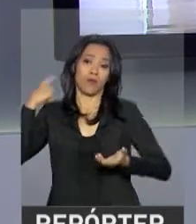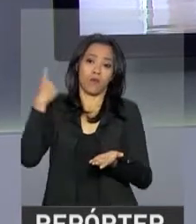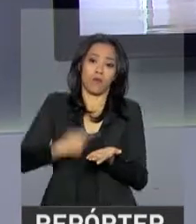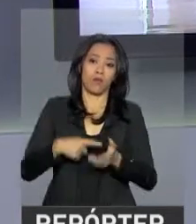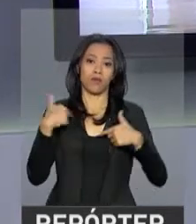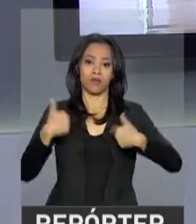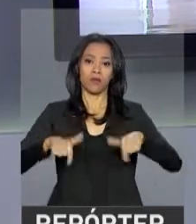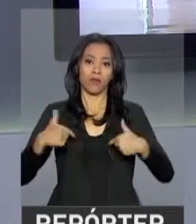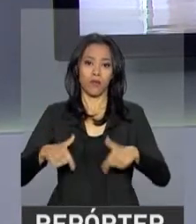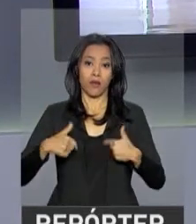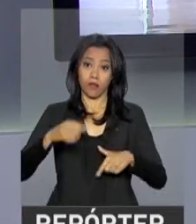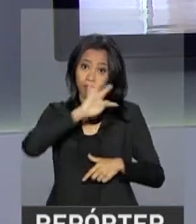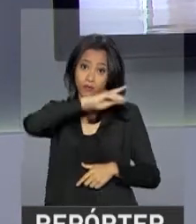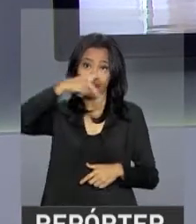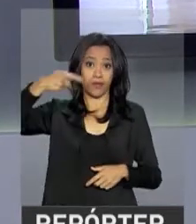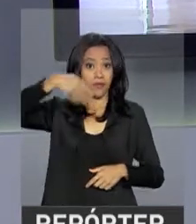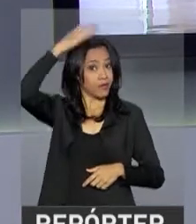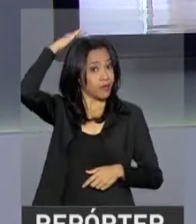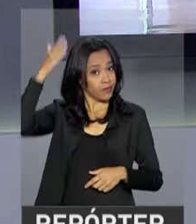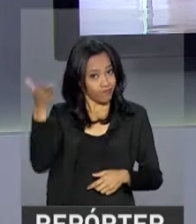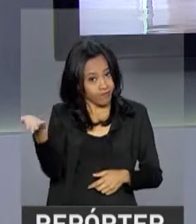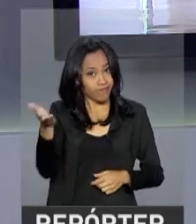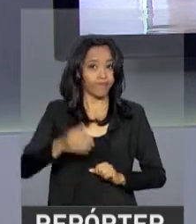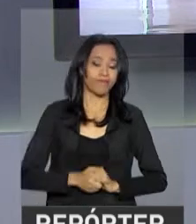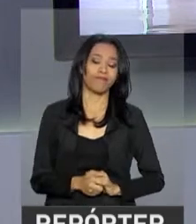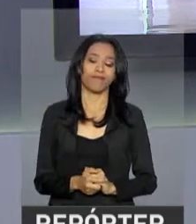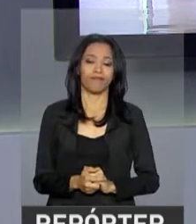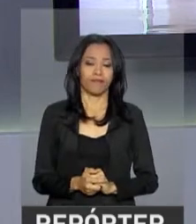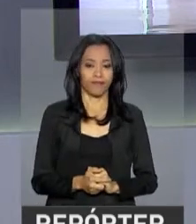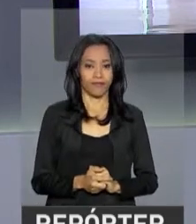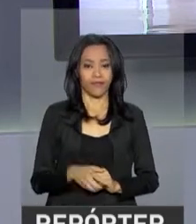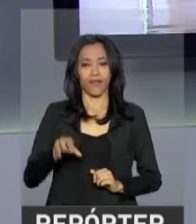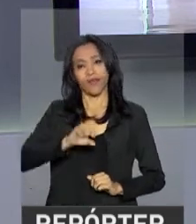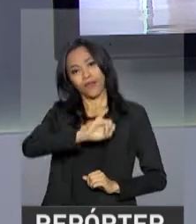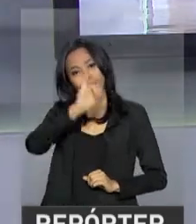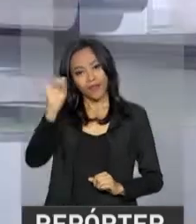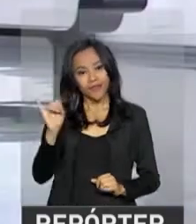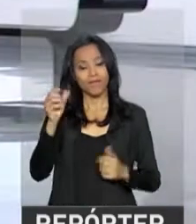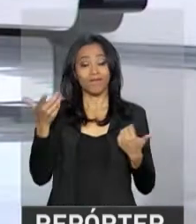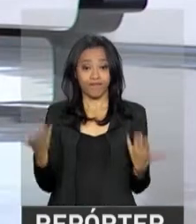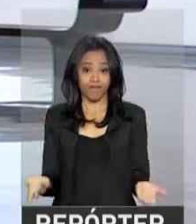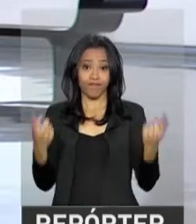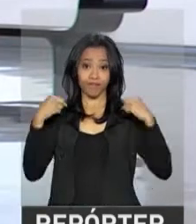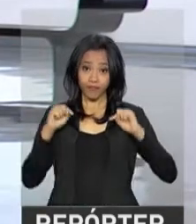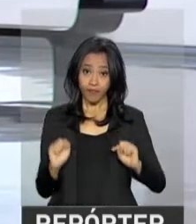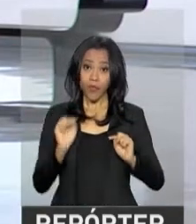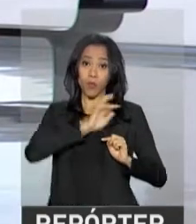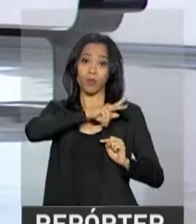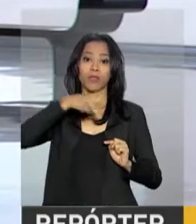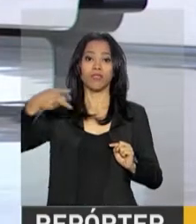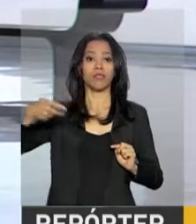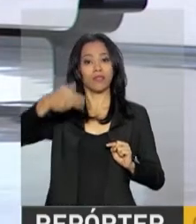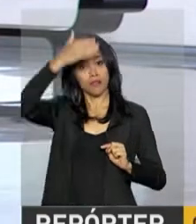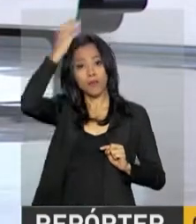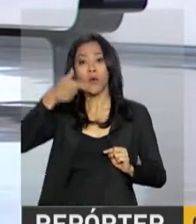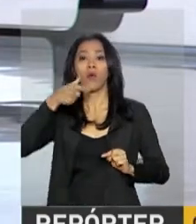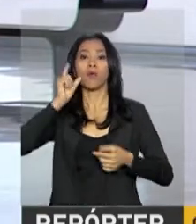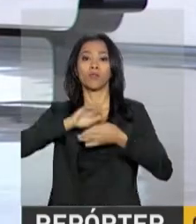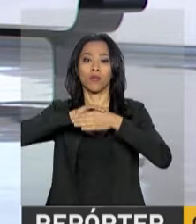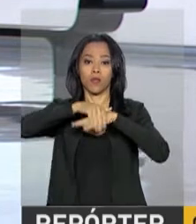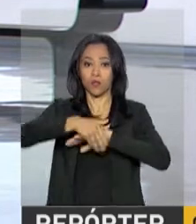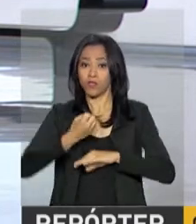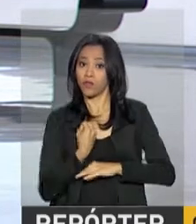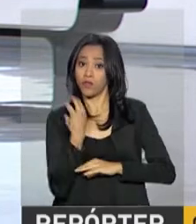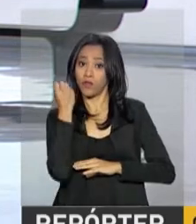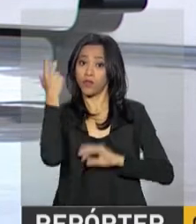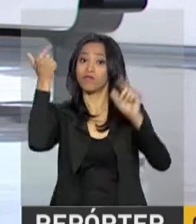temer olá gabi é com você olá thaíssa olha o presidente michel temer viajou ontem à noite para